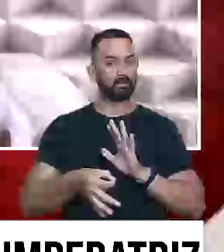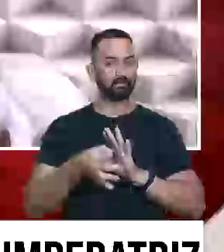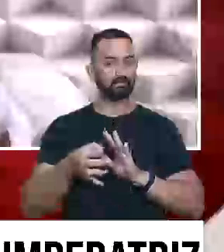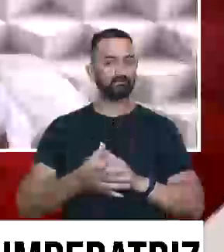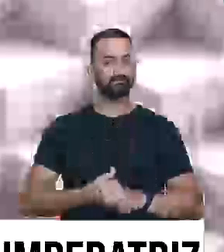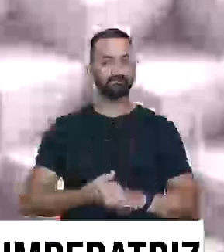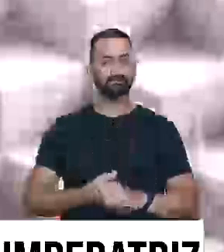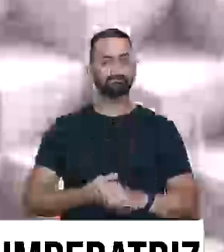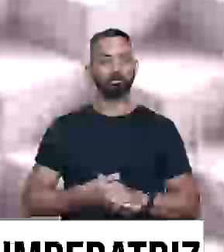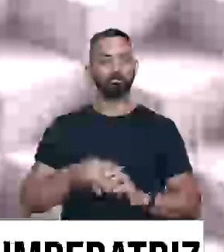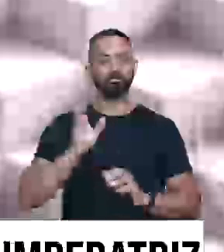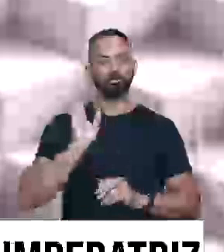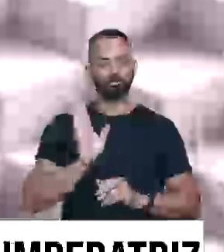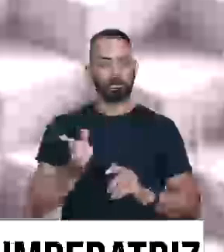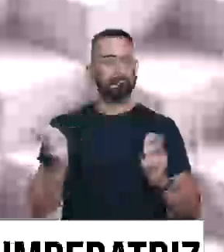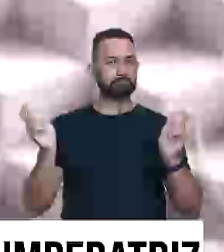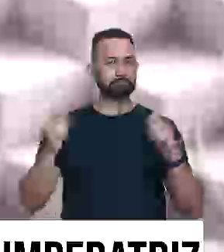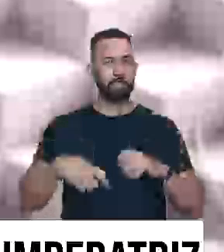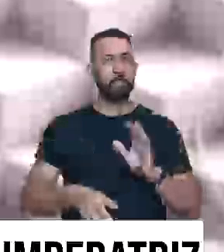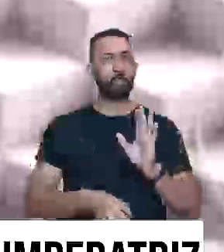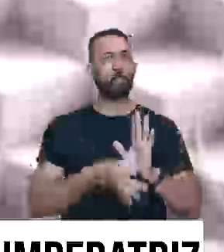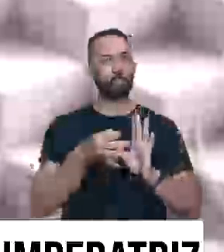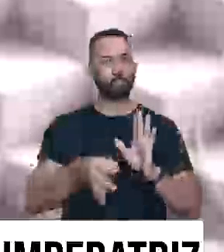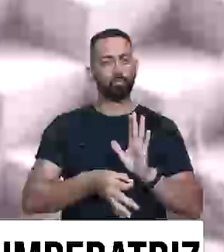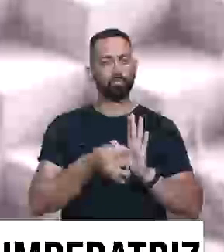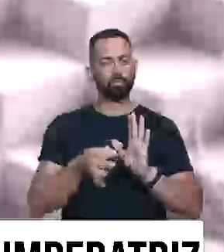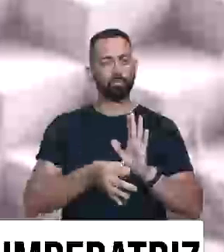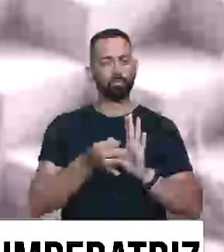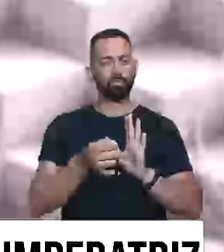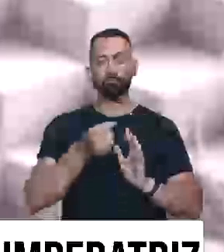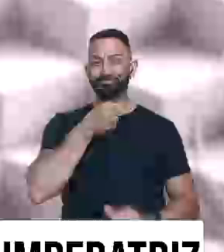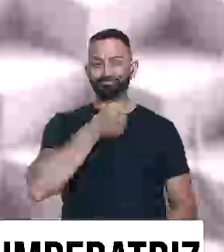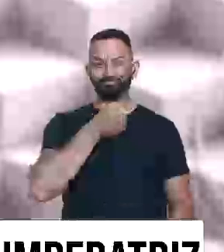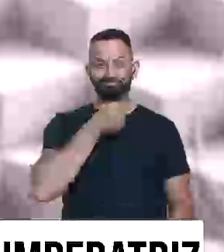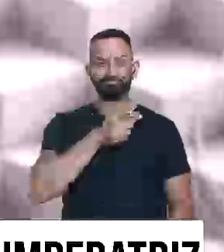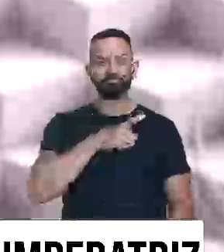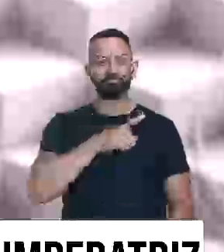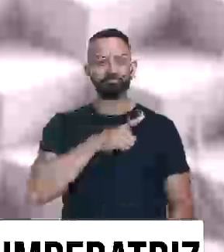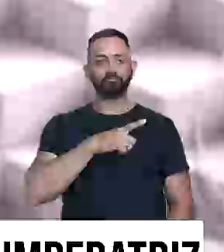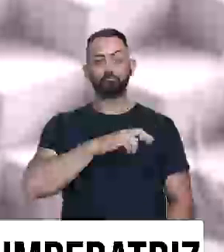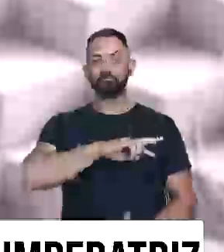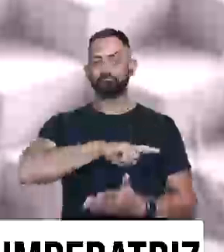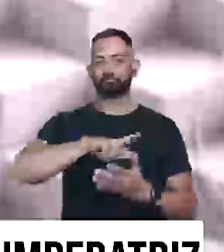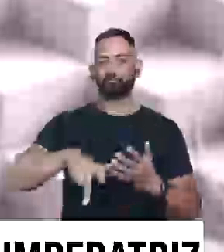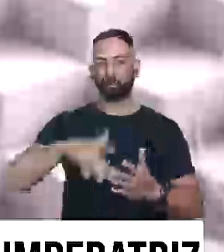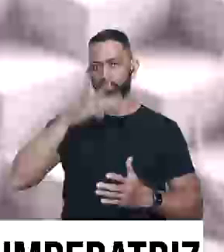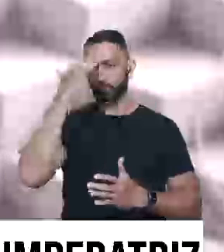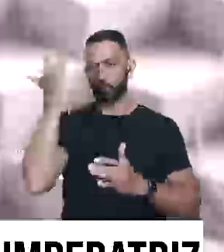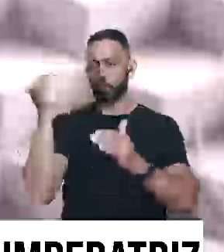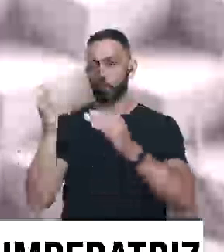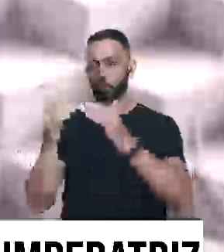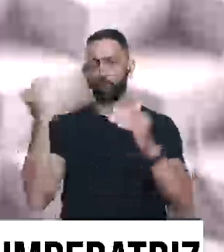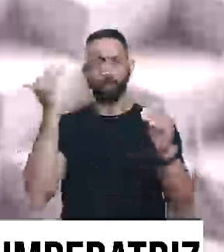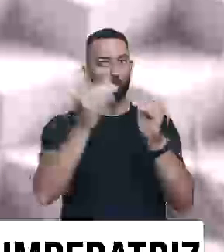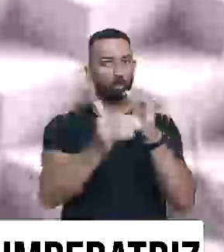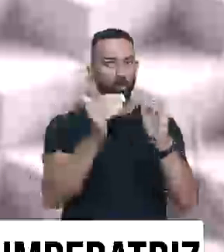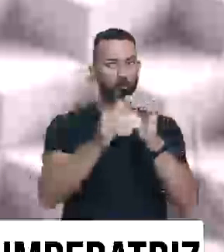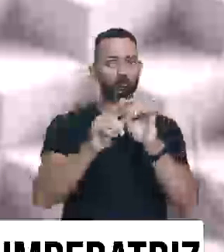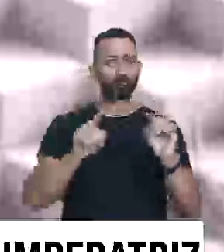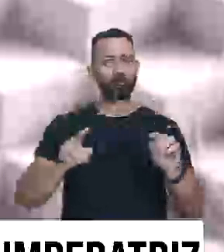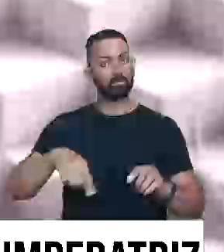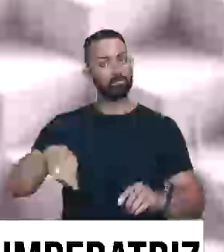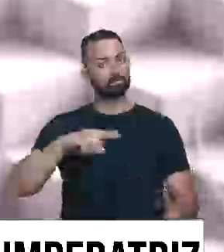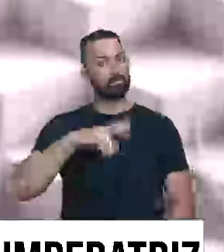opiniões, né? Principalmente a gente viu isso, é possível ver isso nos comentários da matéria, inclusive. Várias pessoas concordam, outras pessoas